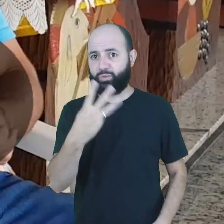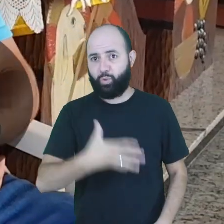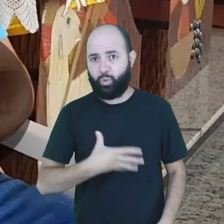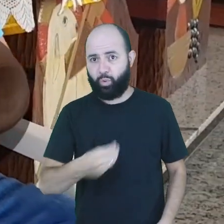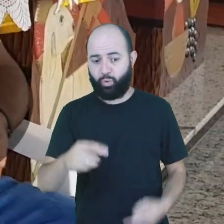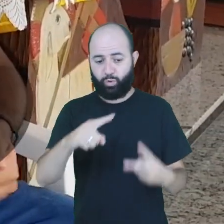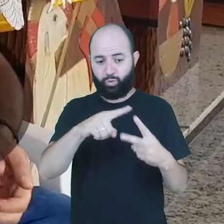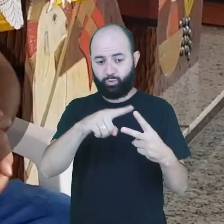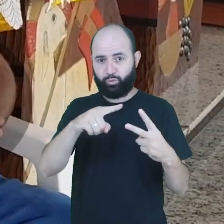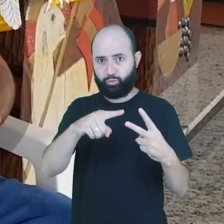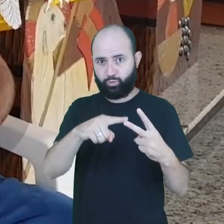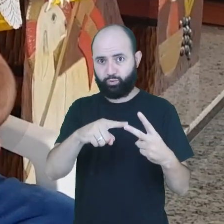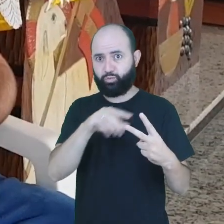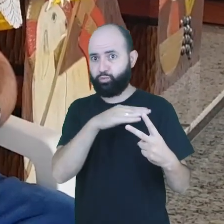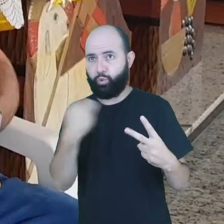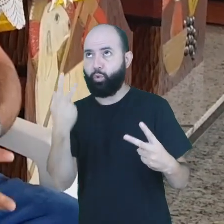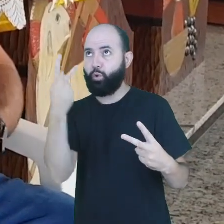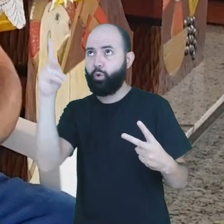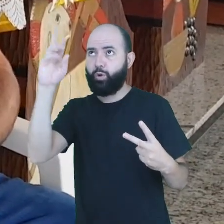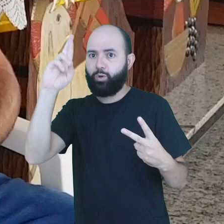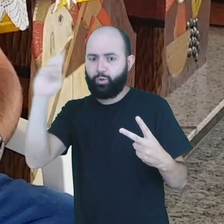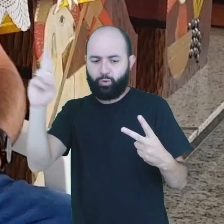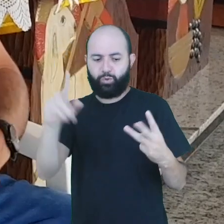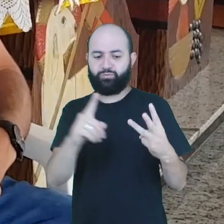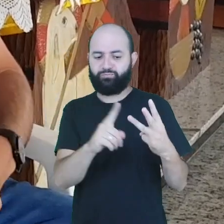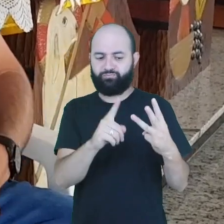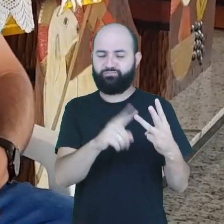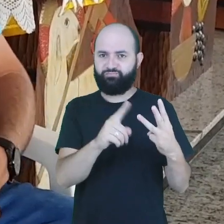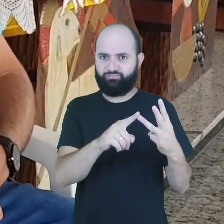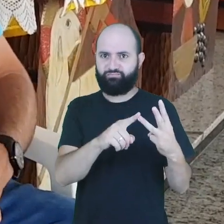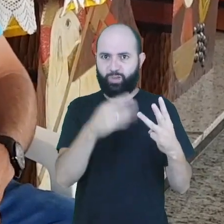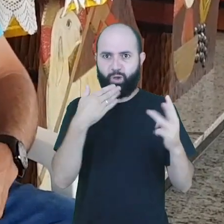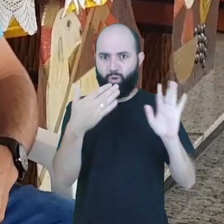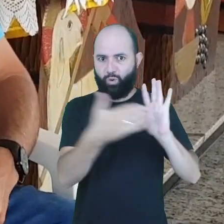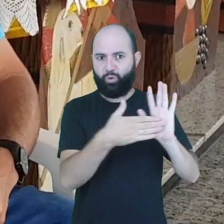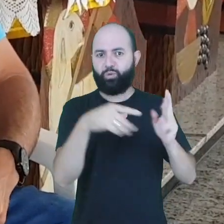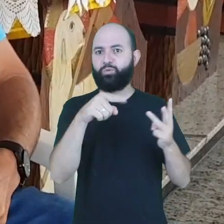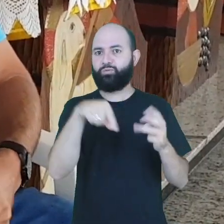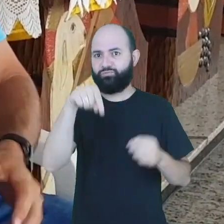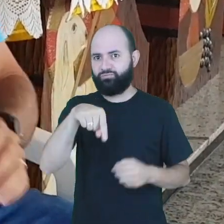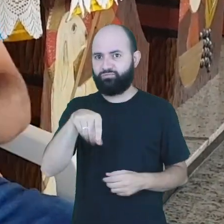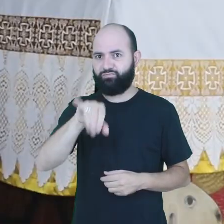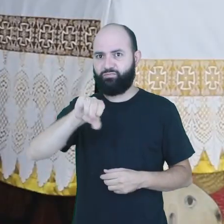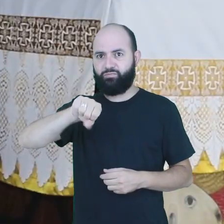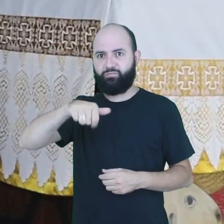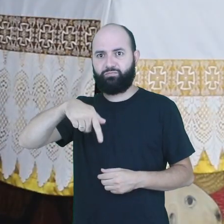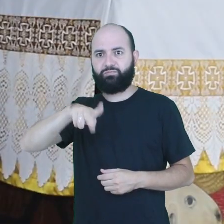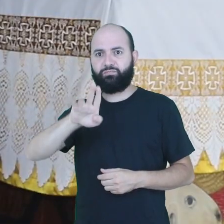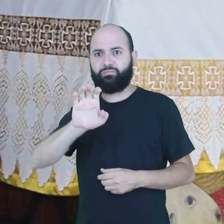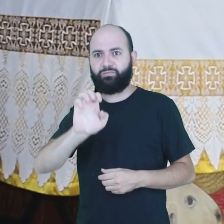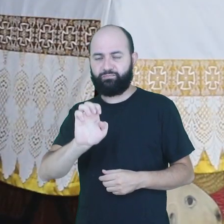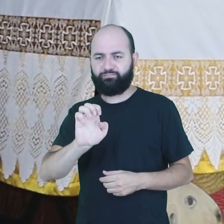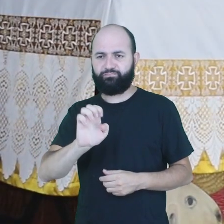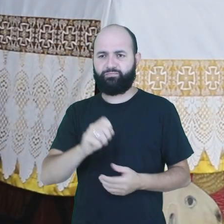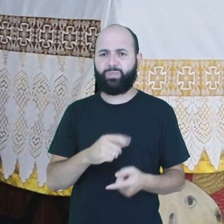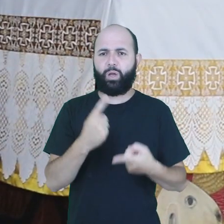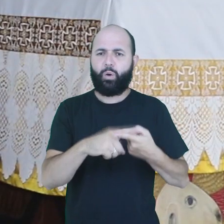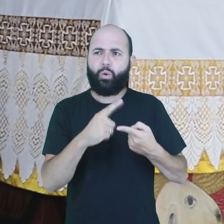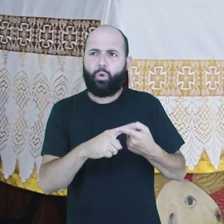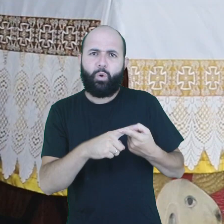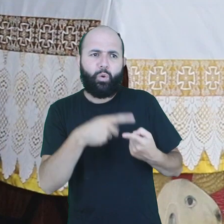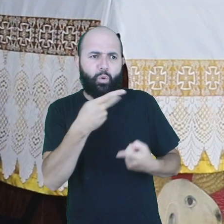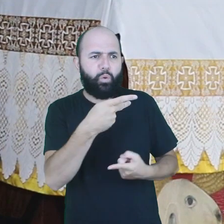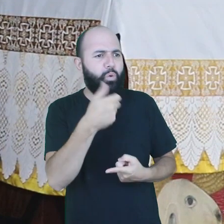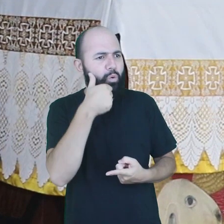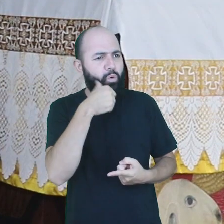Só que 2 é do Senhor. Mas o nosso que era prometido está aqui. o Isaac. Por que que minha esposa falou